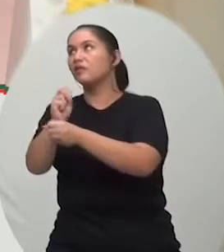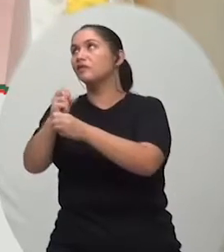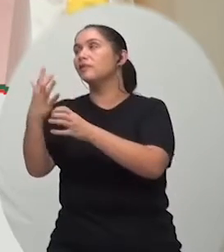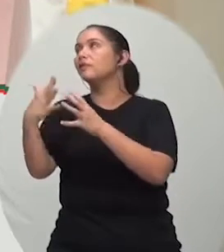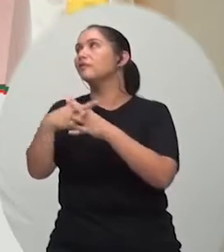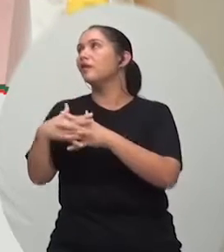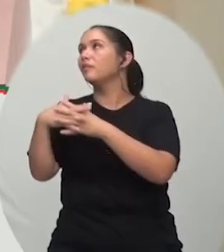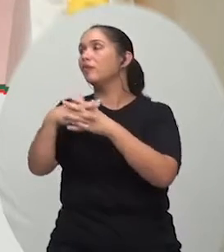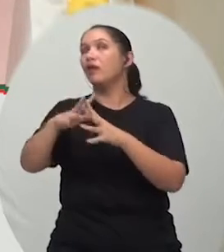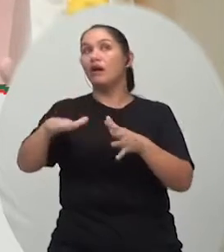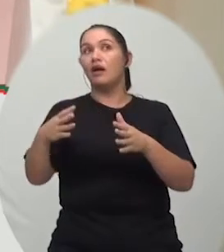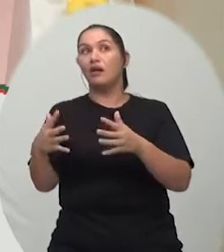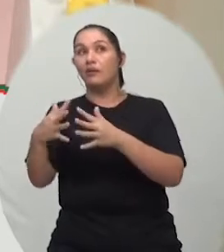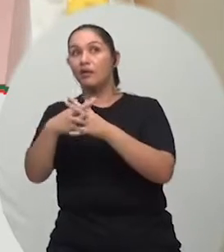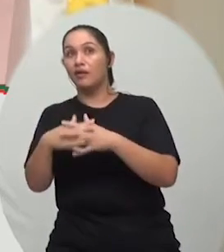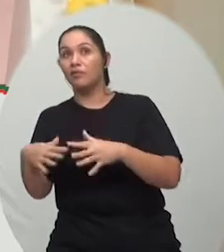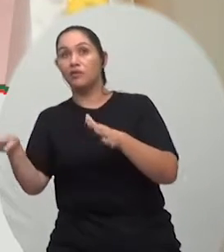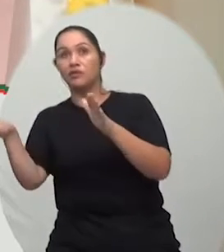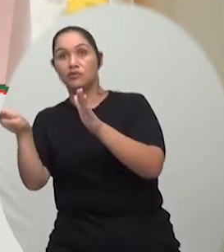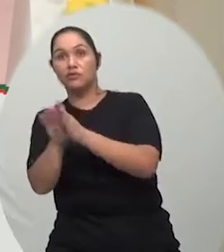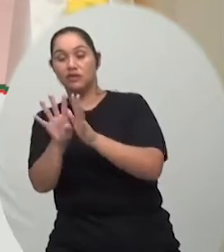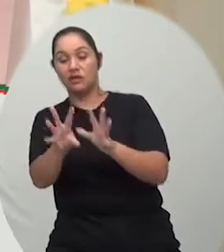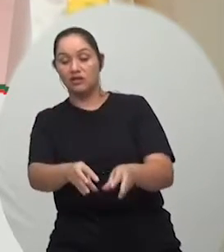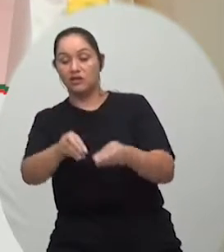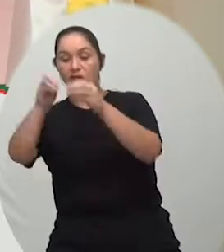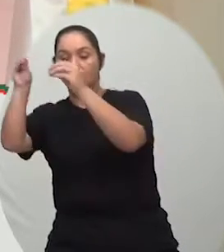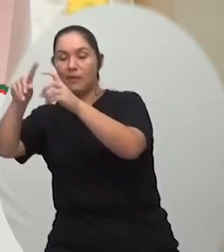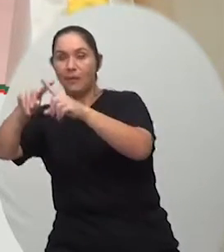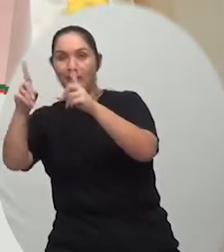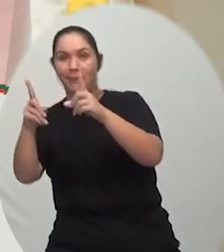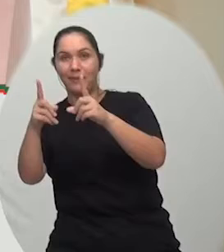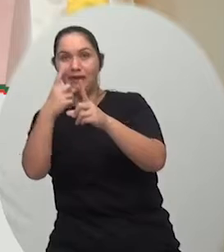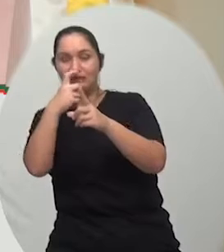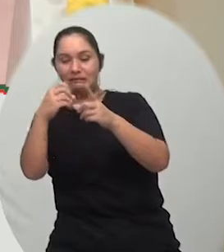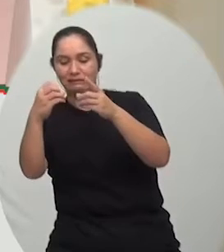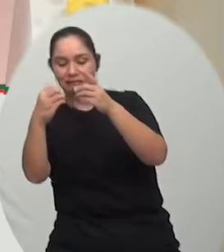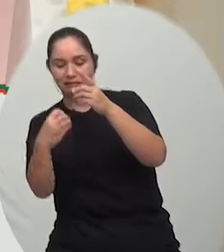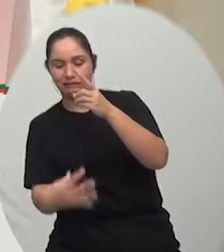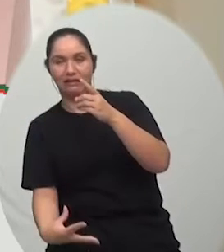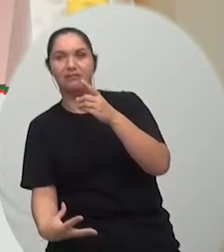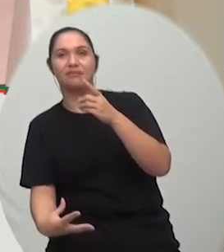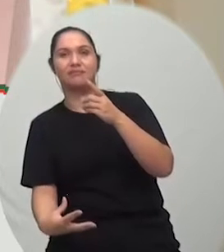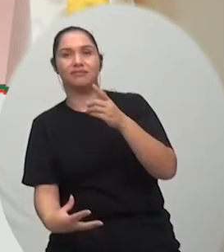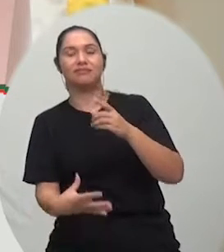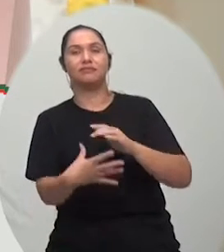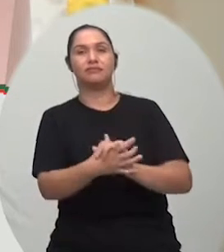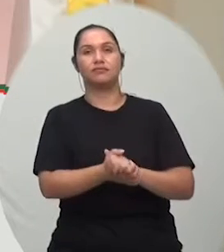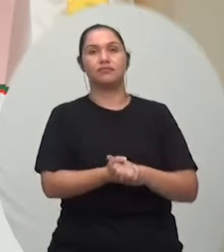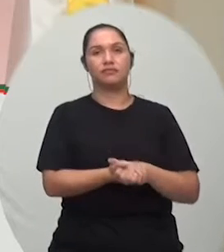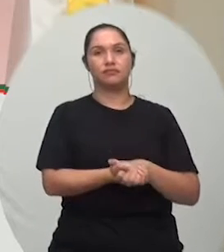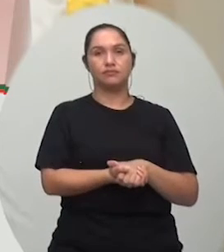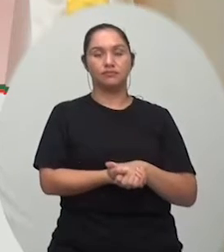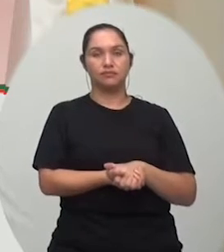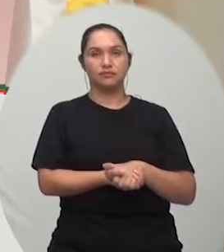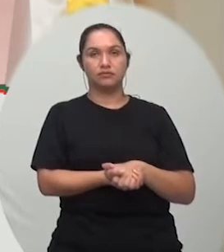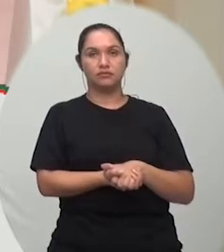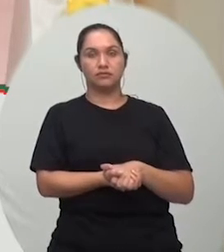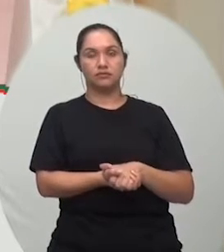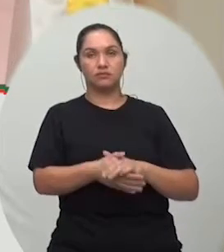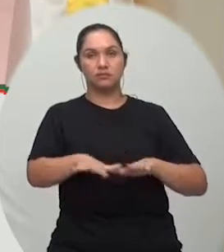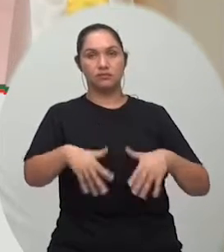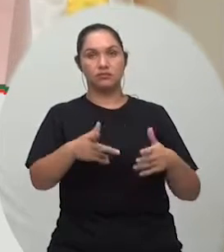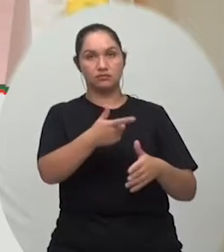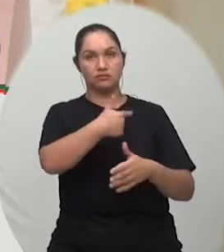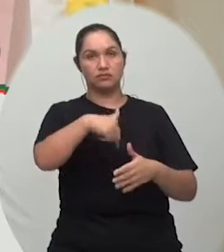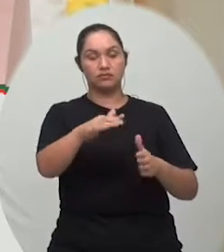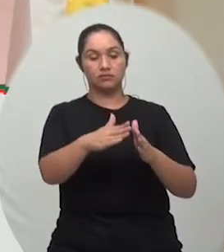caminhão. Só que, infelizmente, espalham lixo no meio da calçada, né? E a gente está fazendo